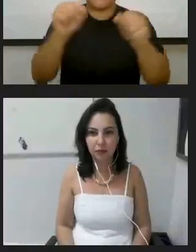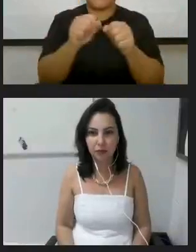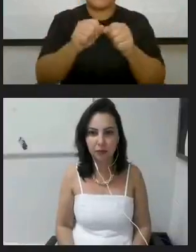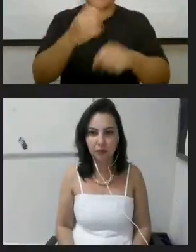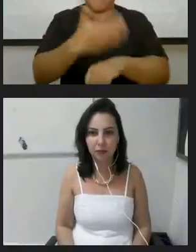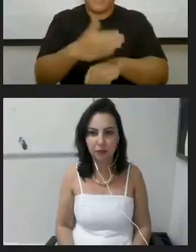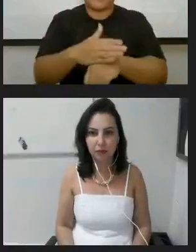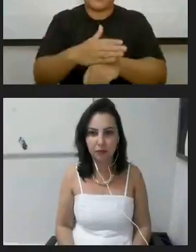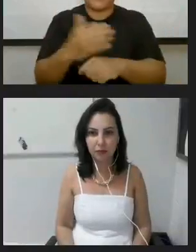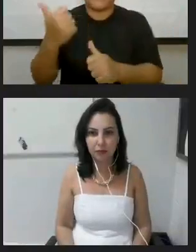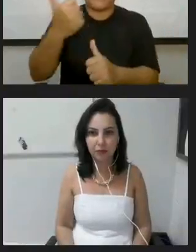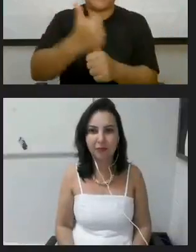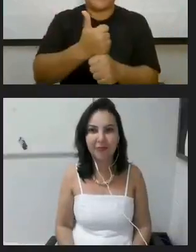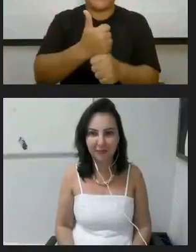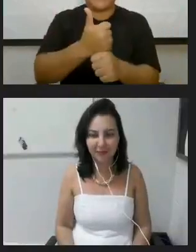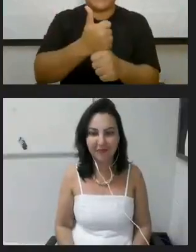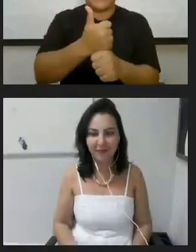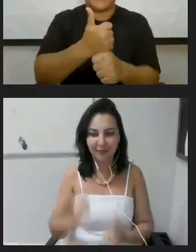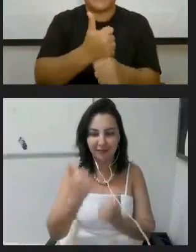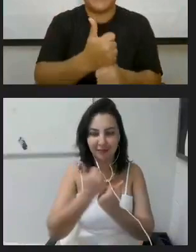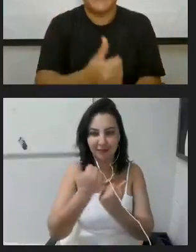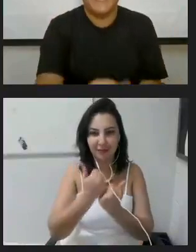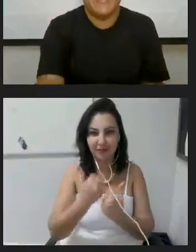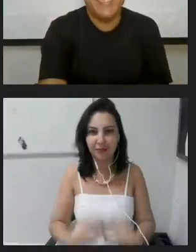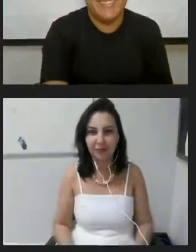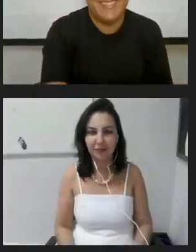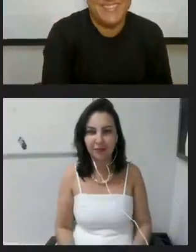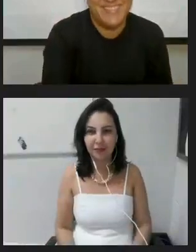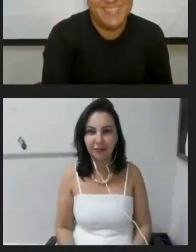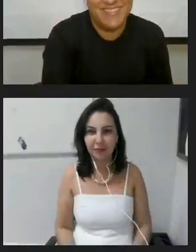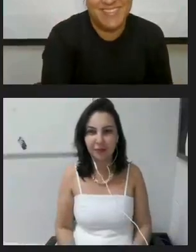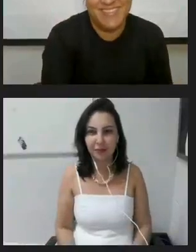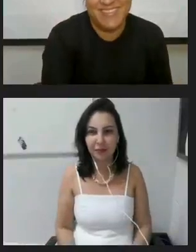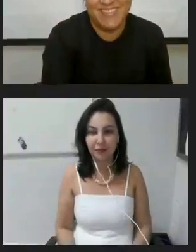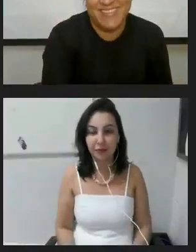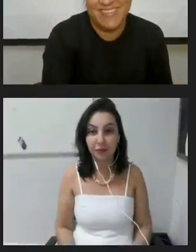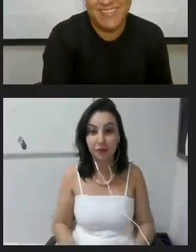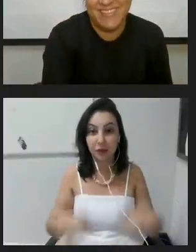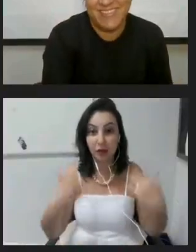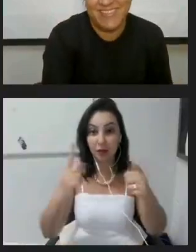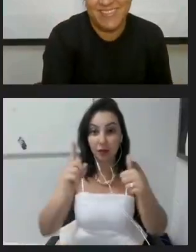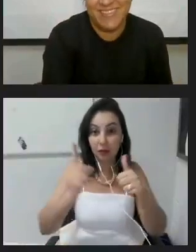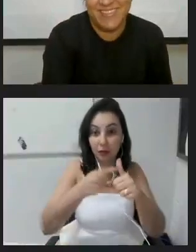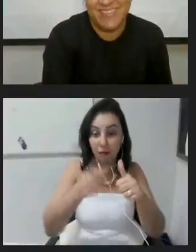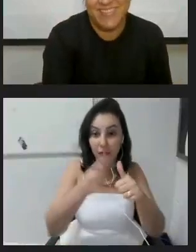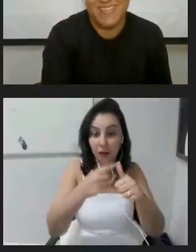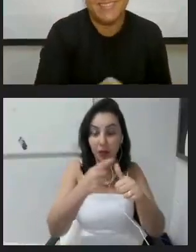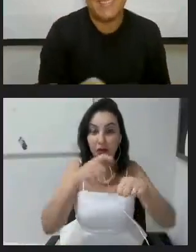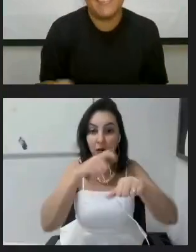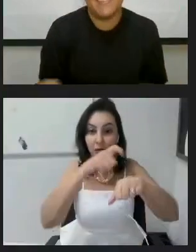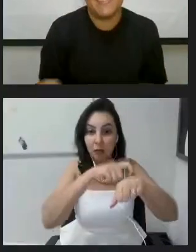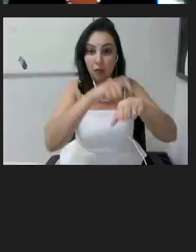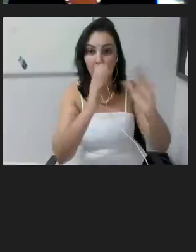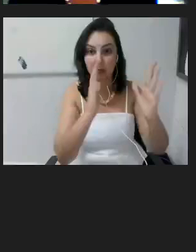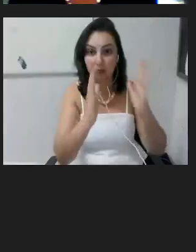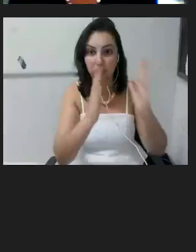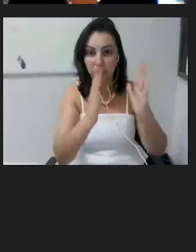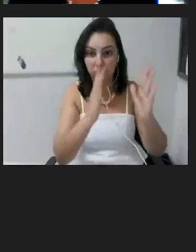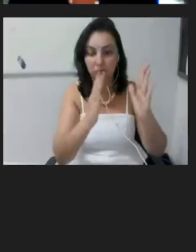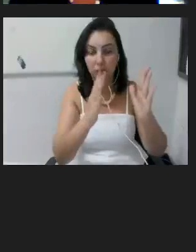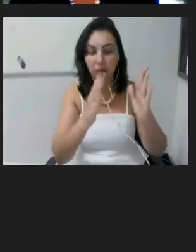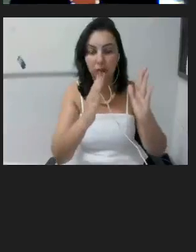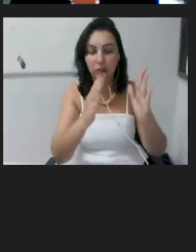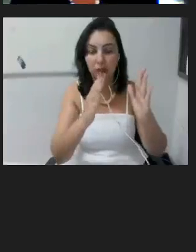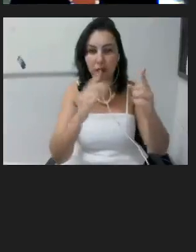prática. Certo? Esse é o nosso primeiro momento dos princípios norteadores.